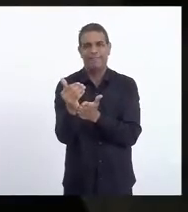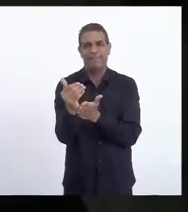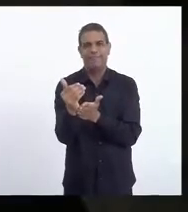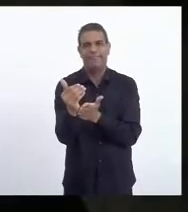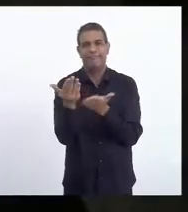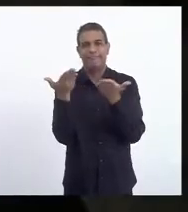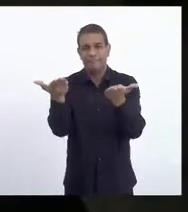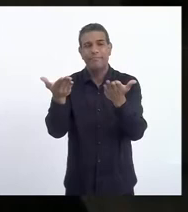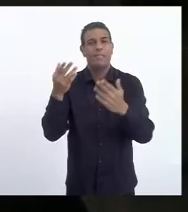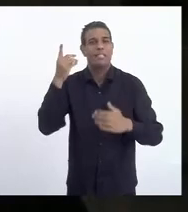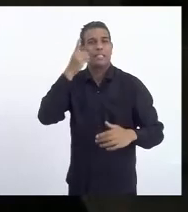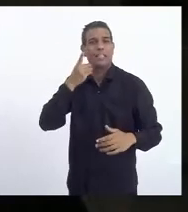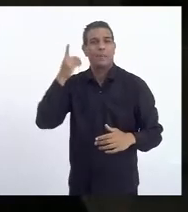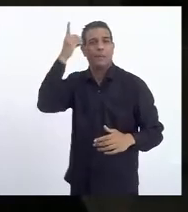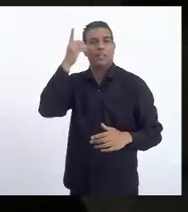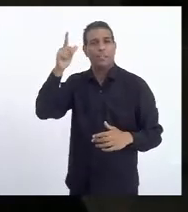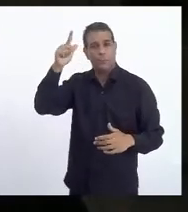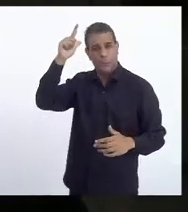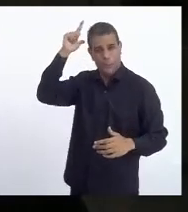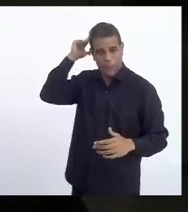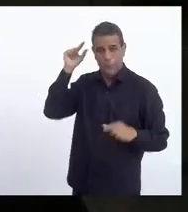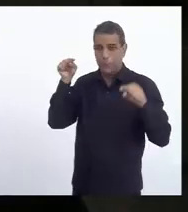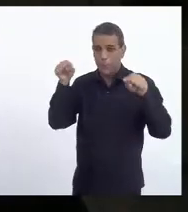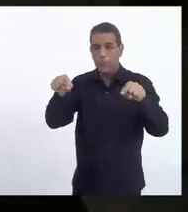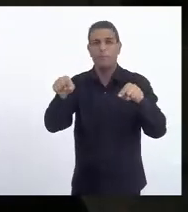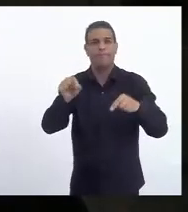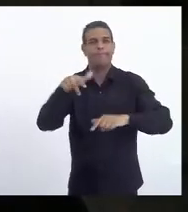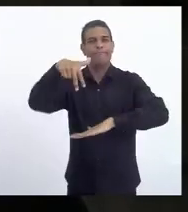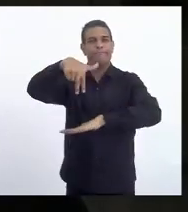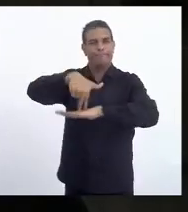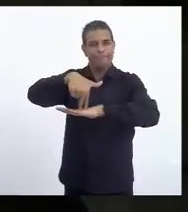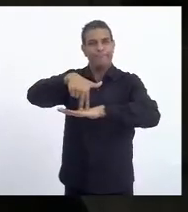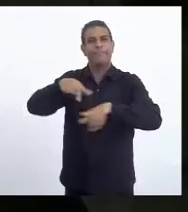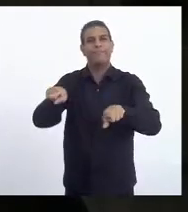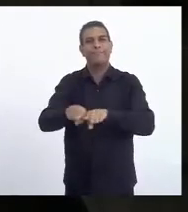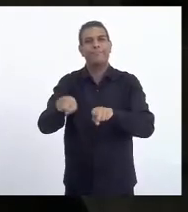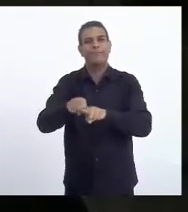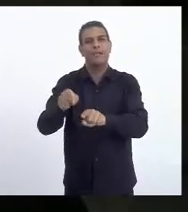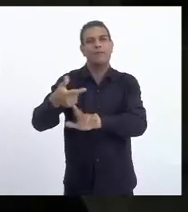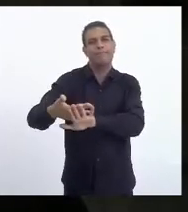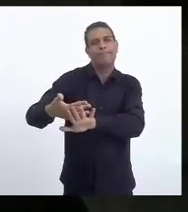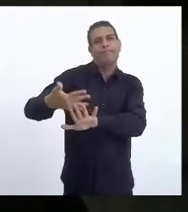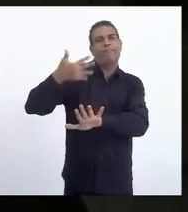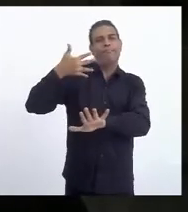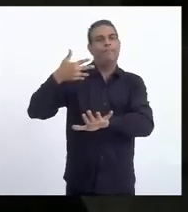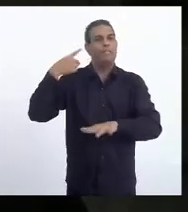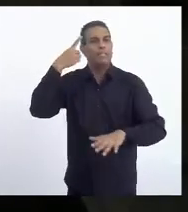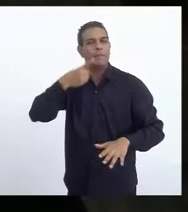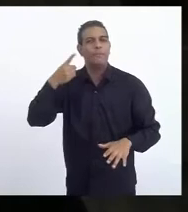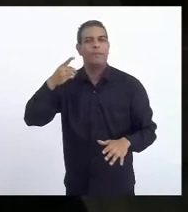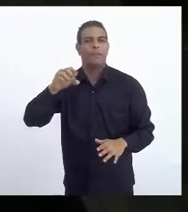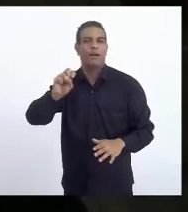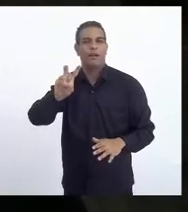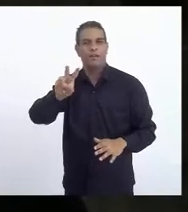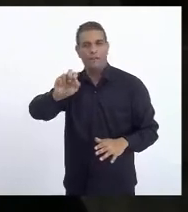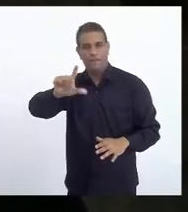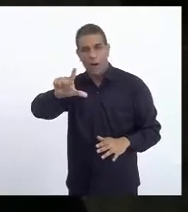Deputado Luiz Paulo que me antecedeu aqui no uso da Tribuna o deputado Val do Ceasa